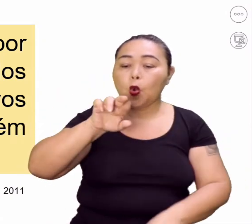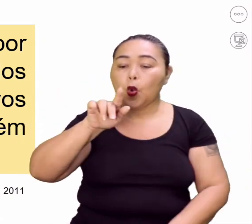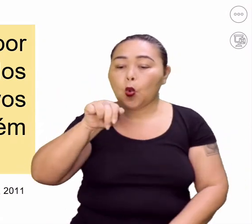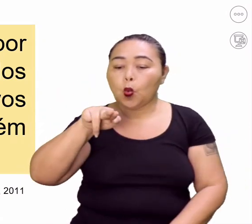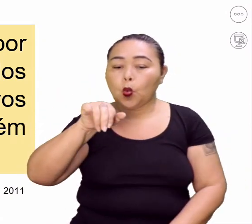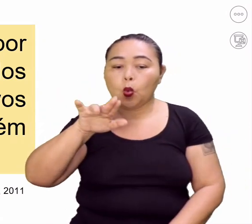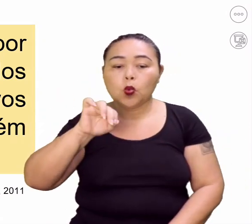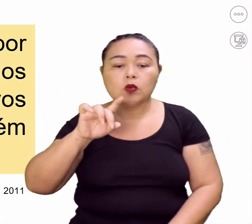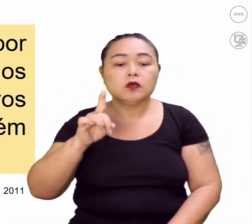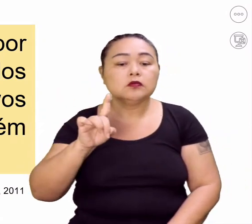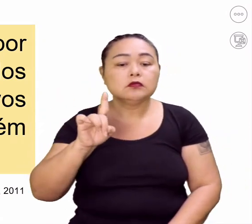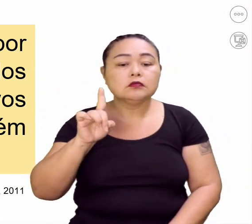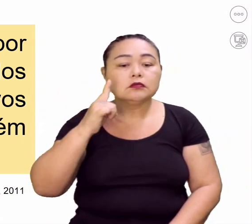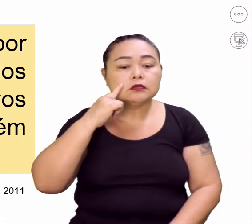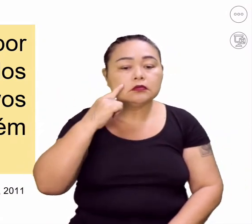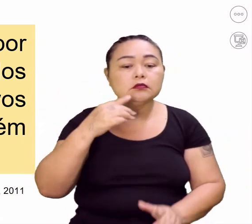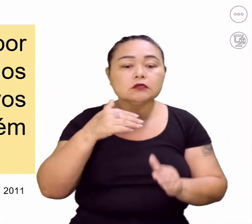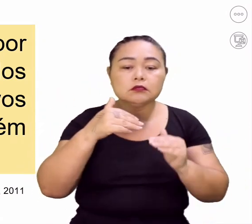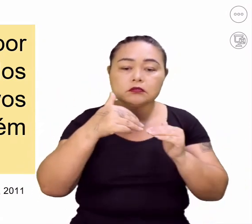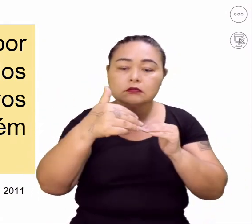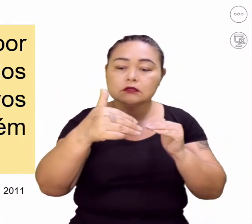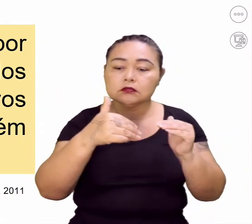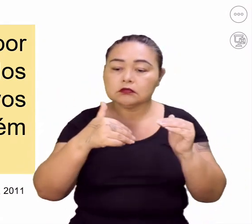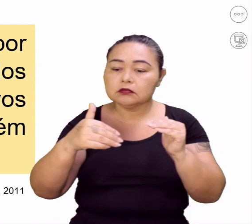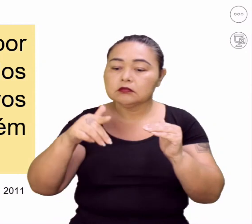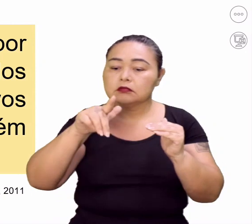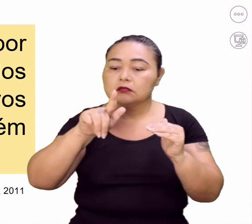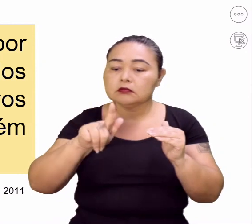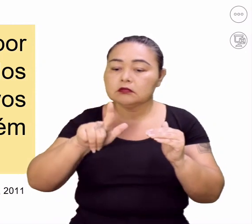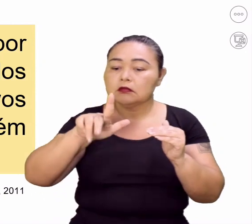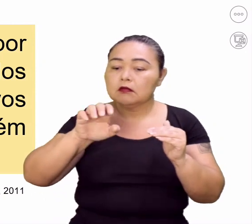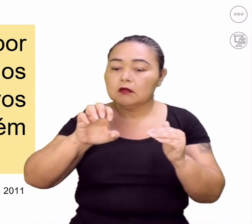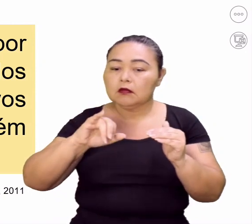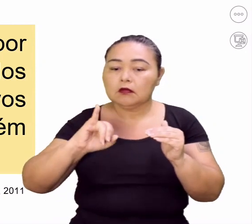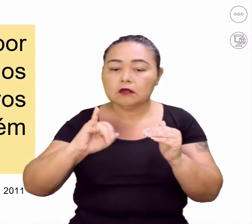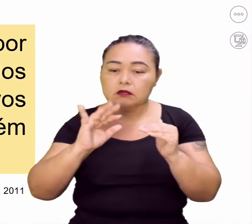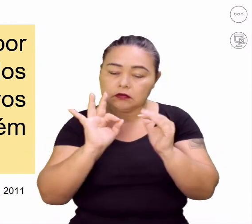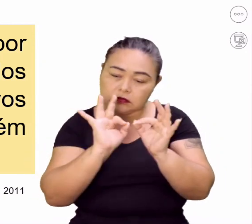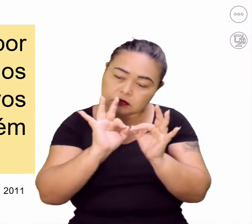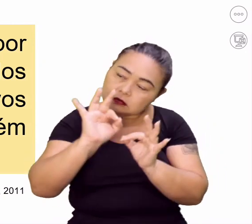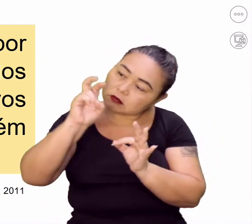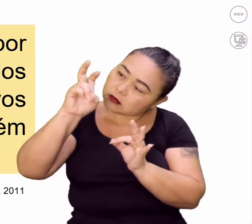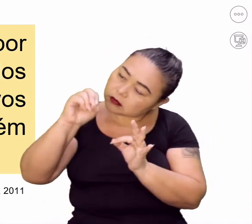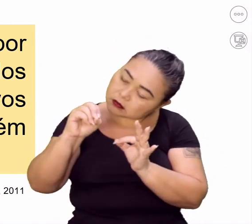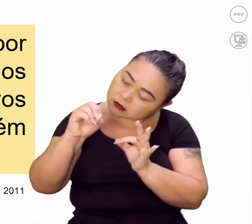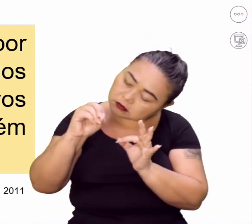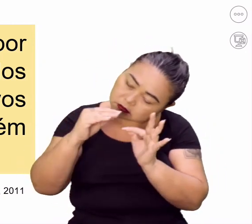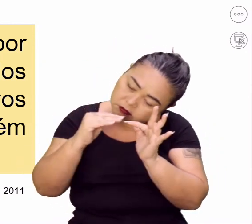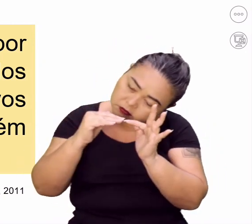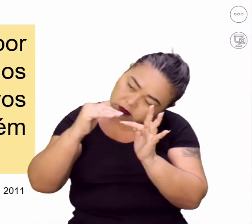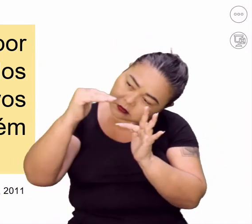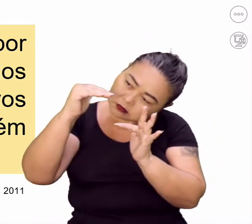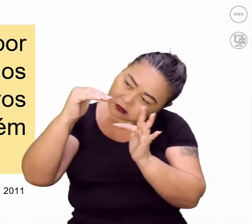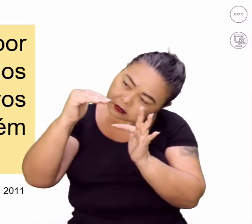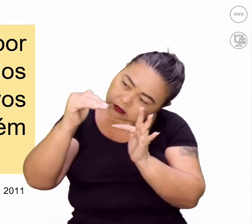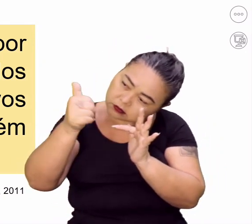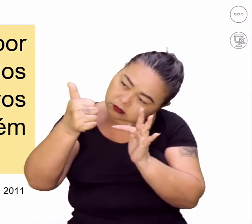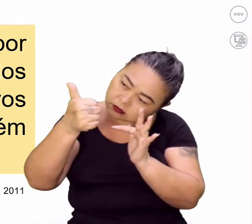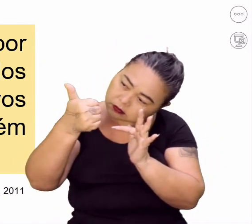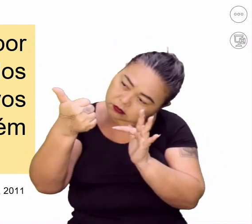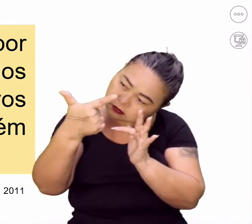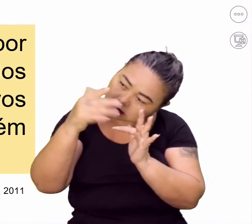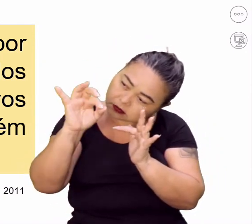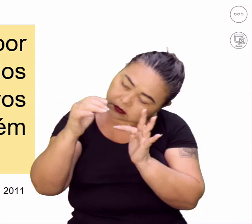horizonte gley, iniciando dentro de 50 centímetros da superfície ou entre 50 e